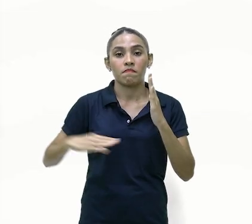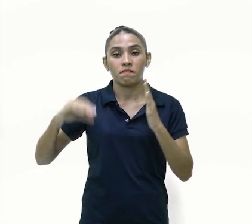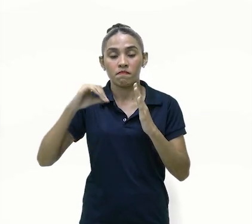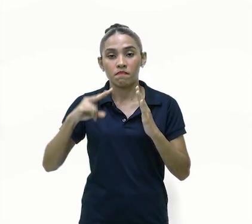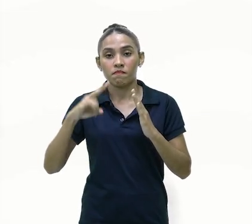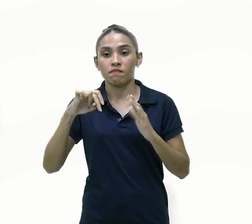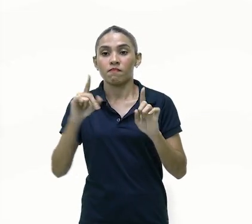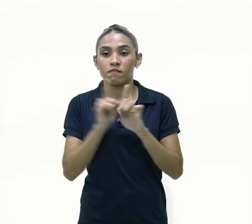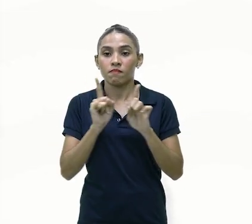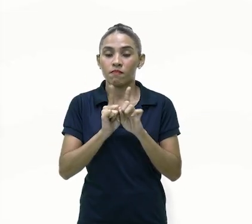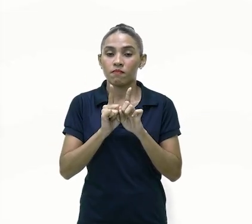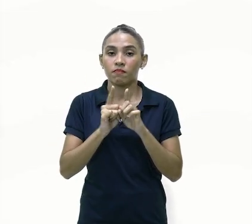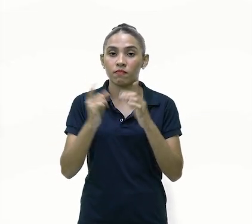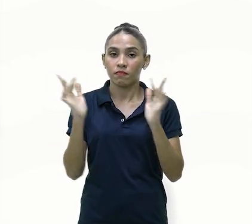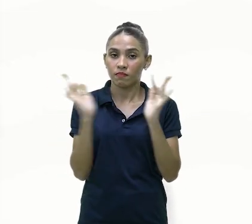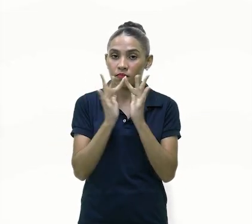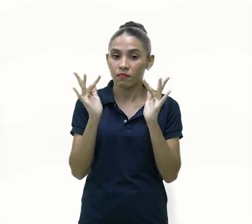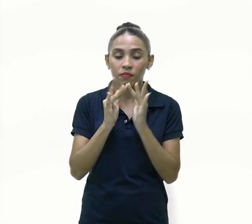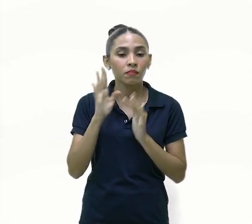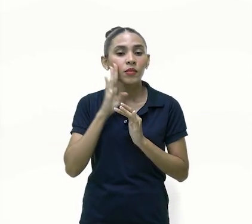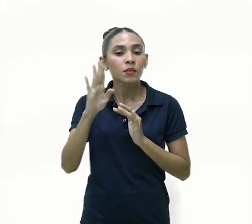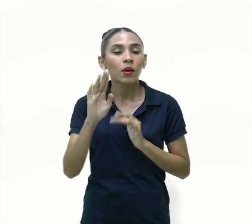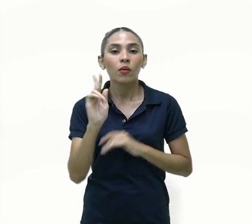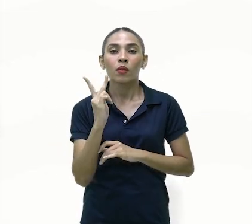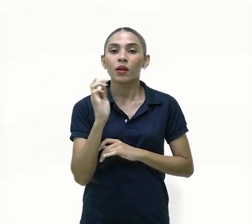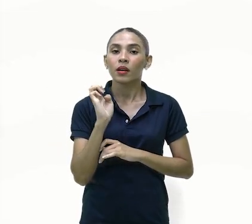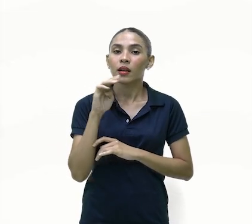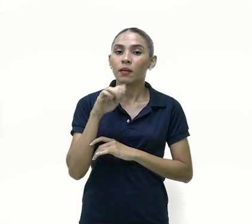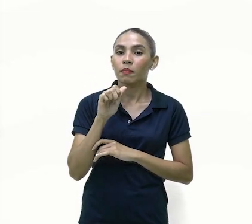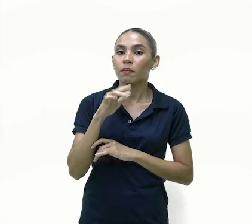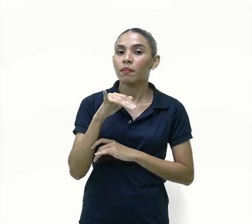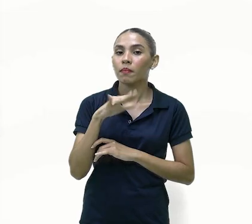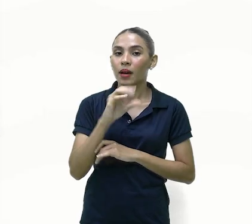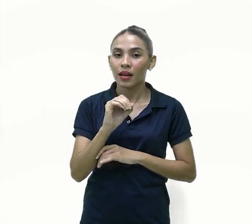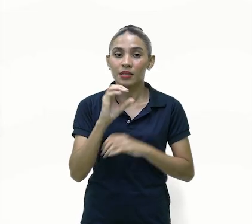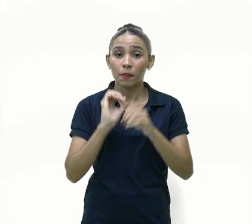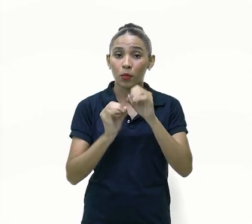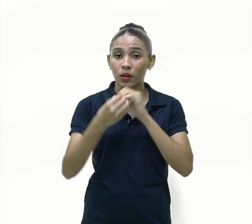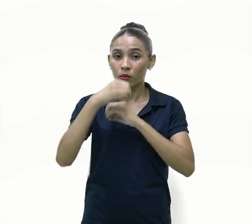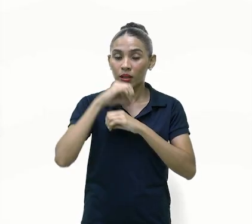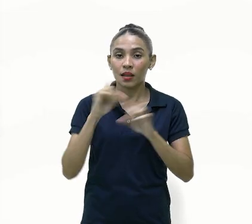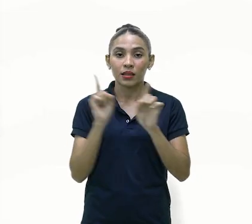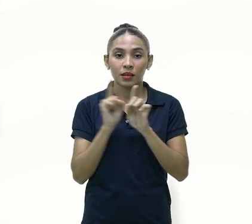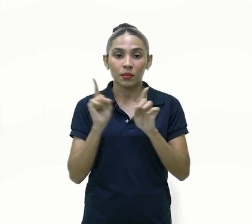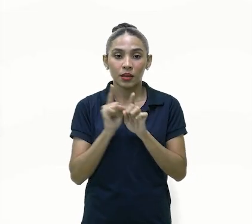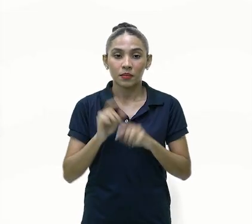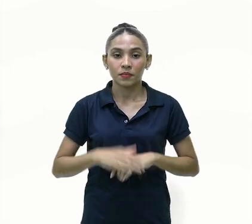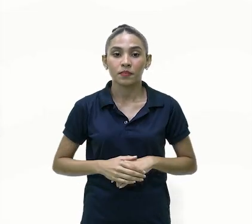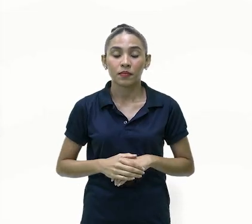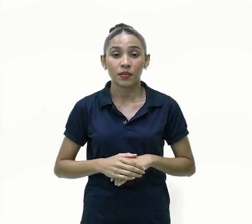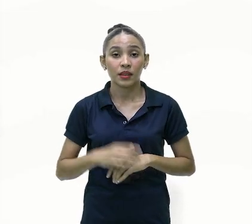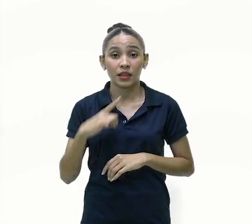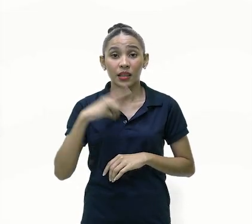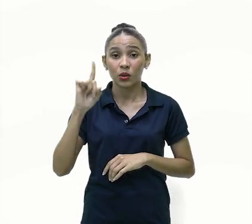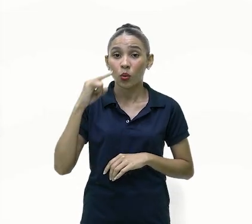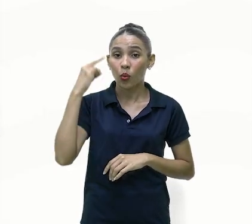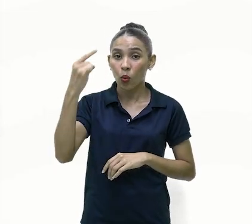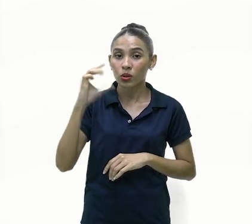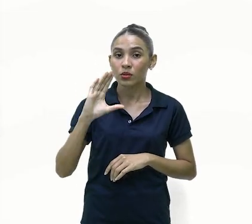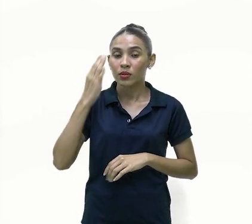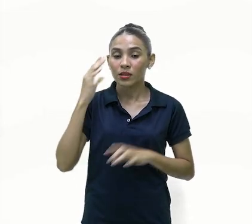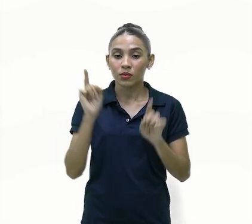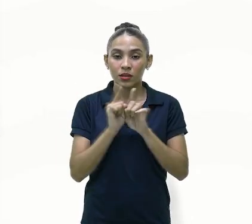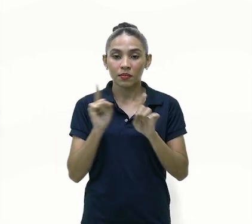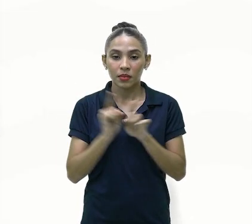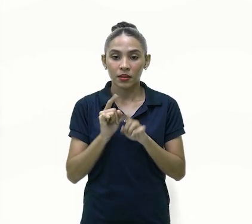vai estar expressa aí no formato da hemácia. Olha só a nível molecular como é que é essa mutação. Temos outra situação